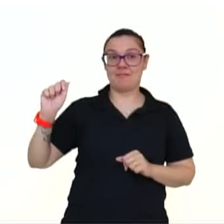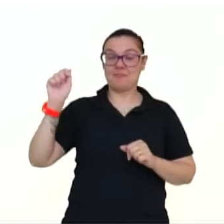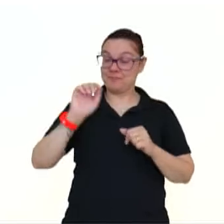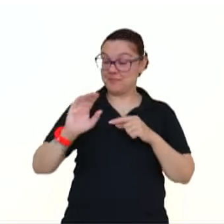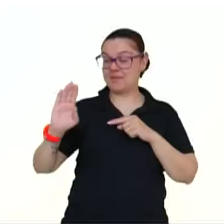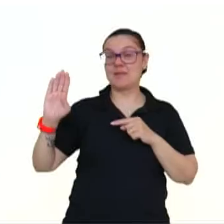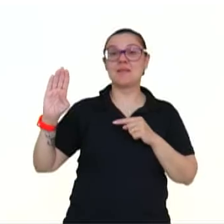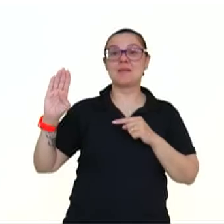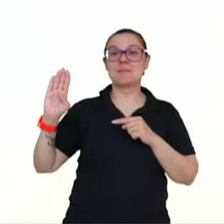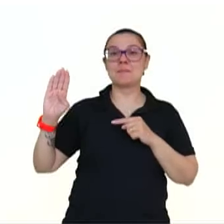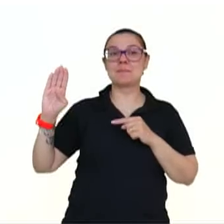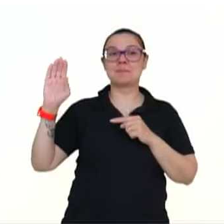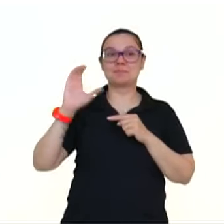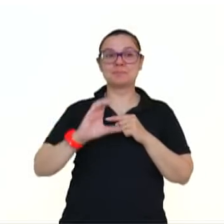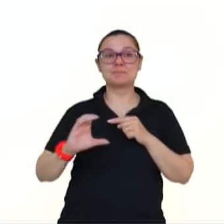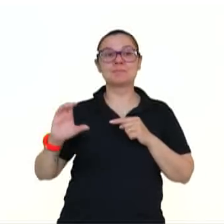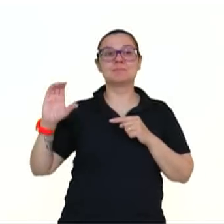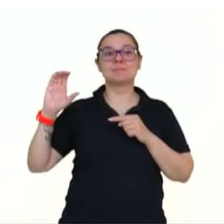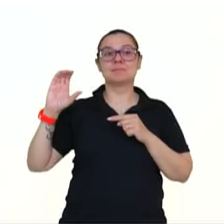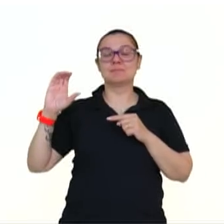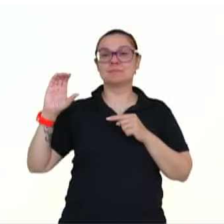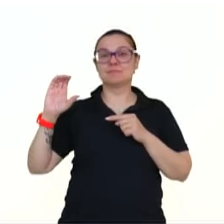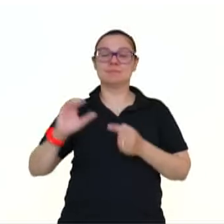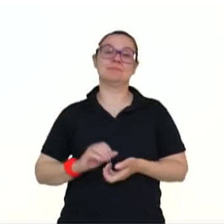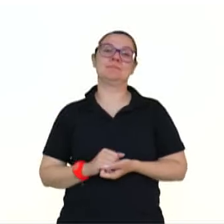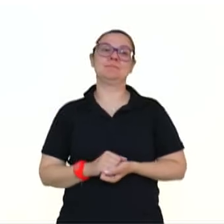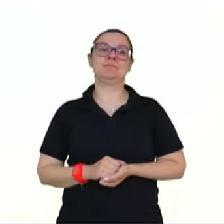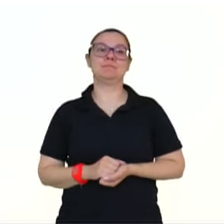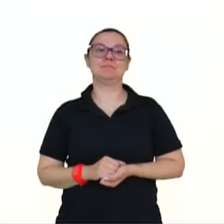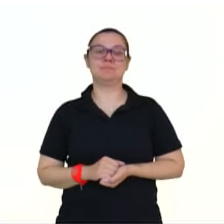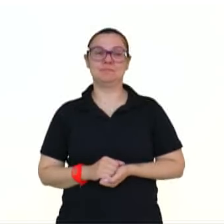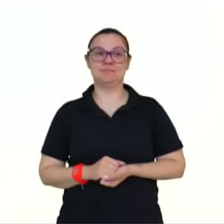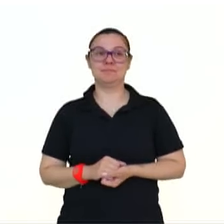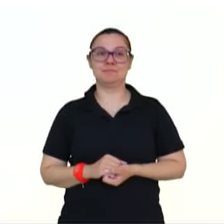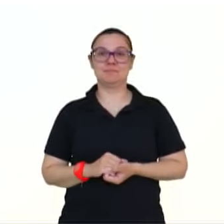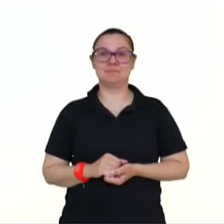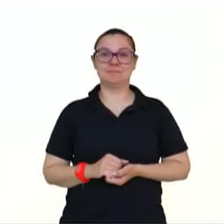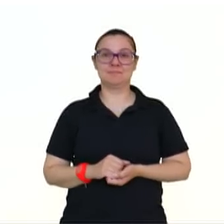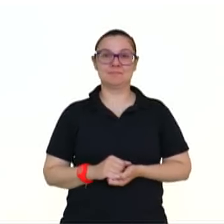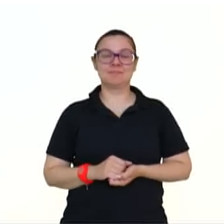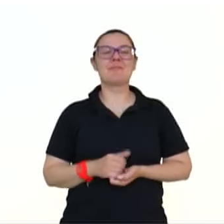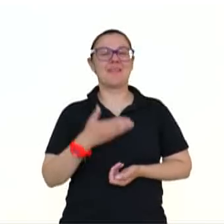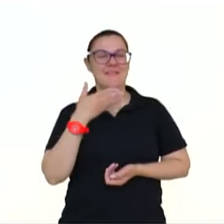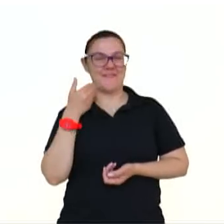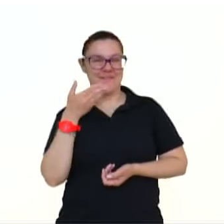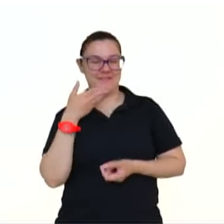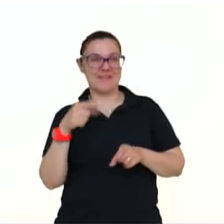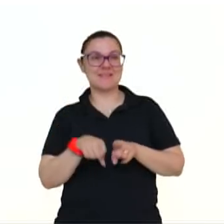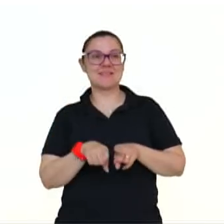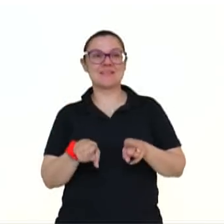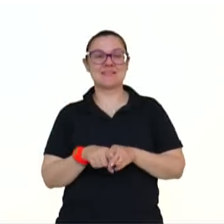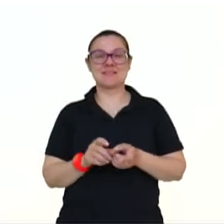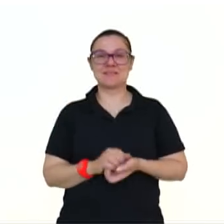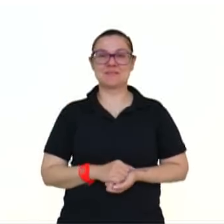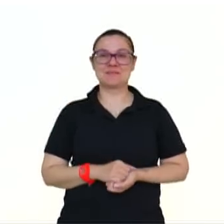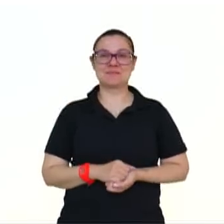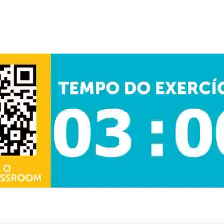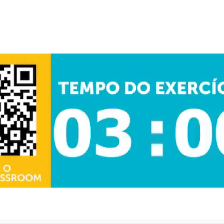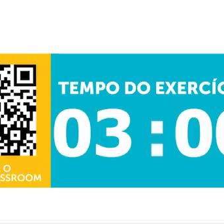hiperlink, letra B, hipertexto, letra C, hipermídia. fácil também, né, turminha?